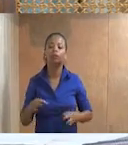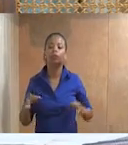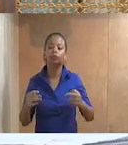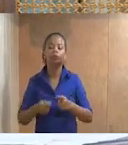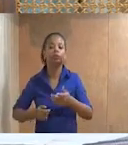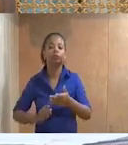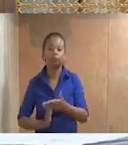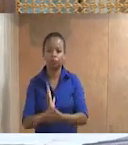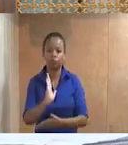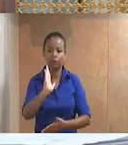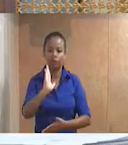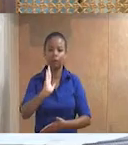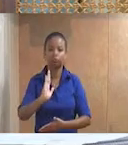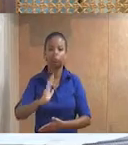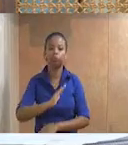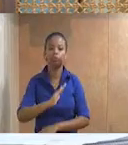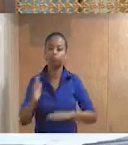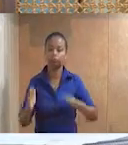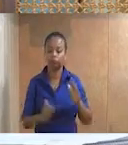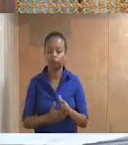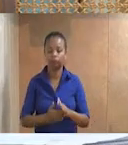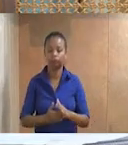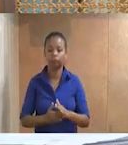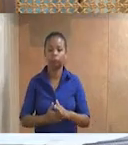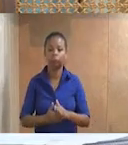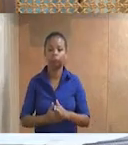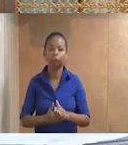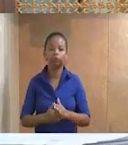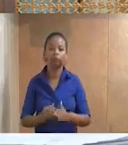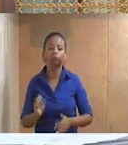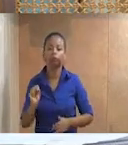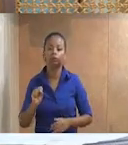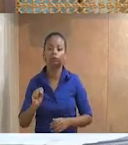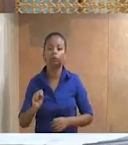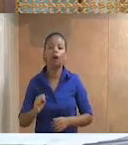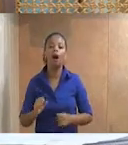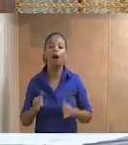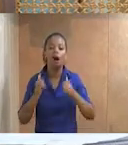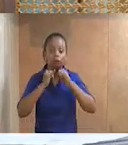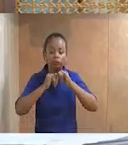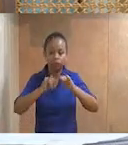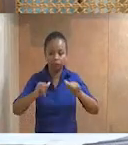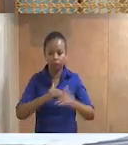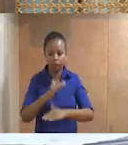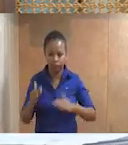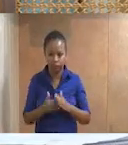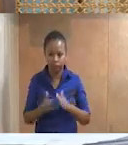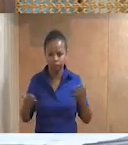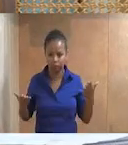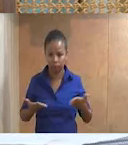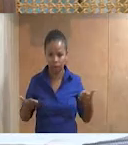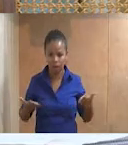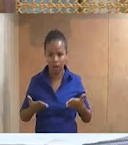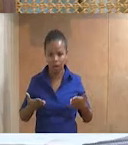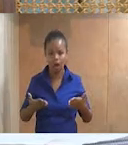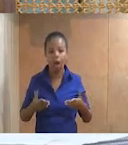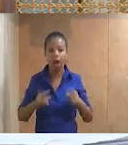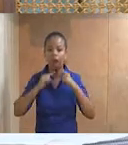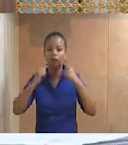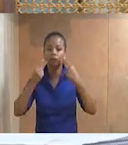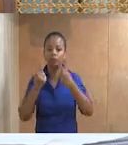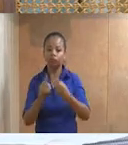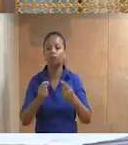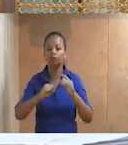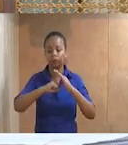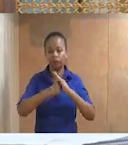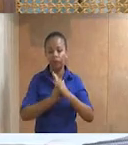Aprovado por unanimidade. Nesse momento, informo a todos que a